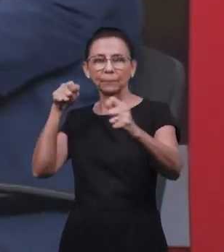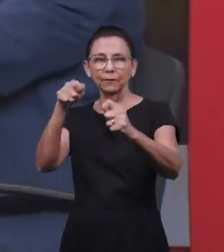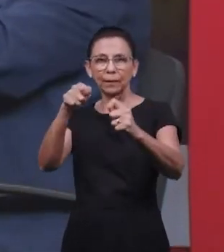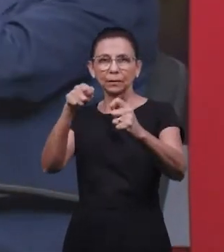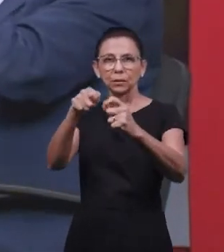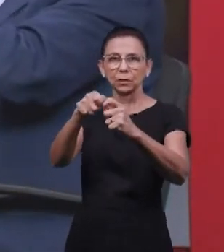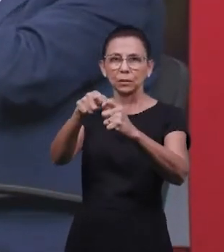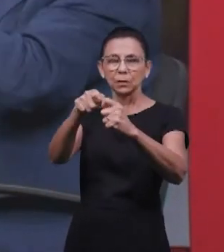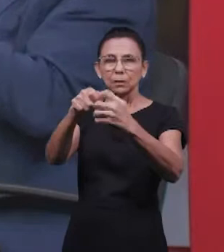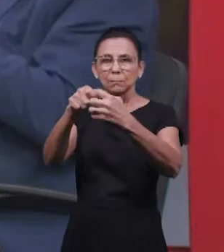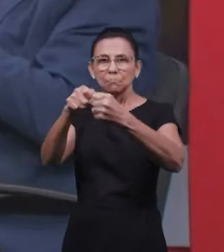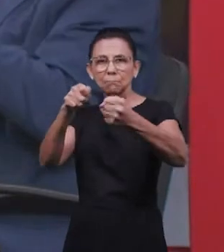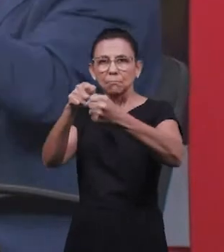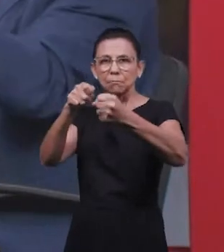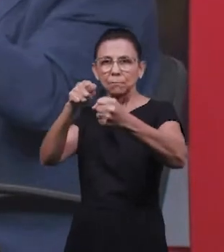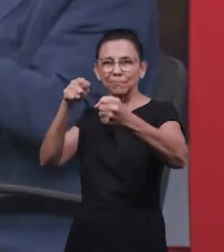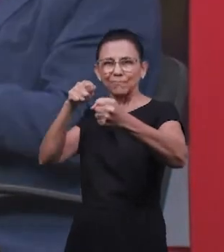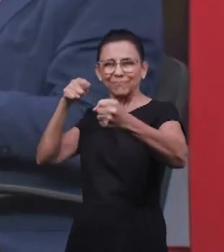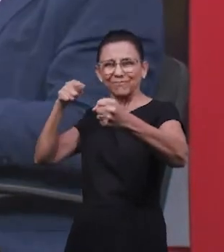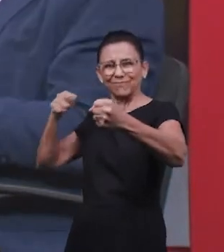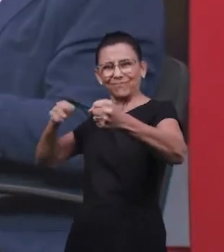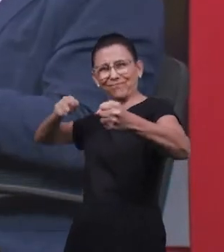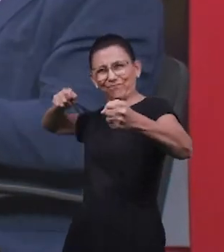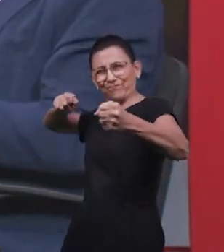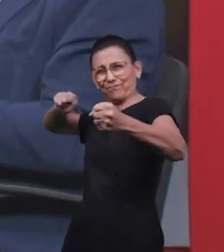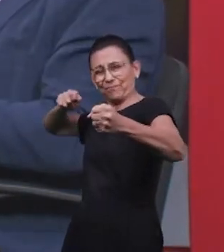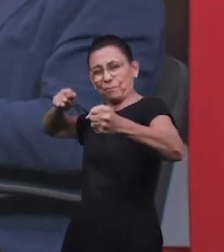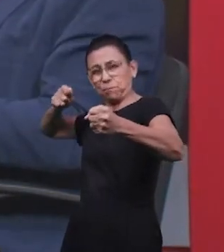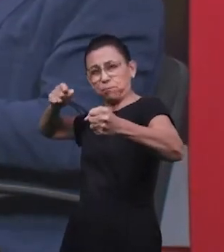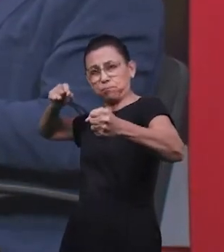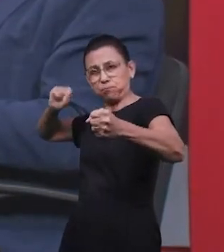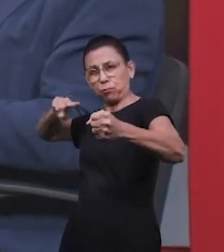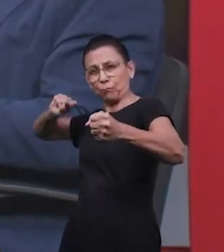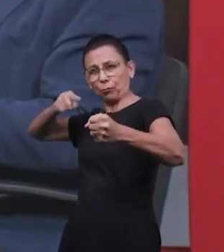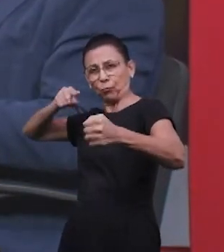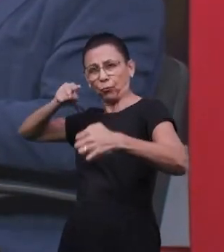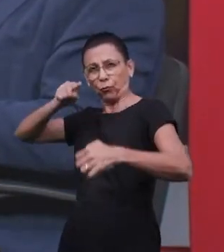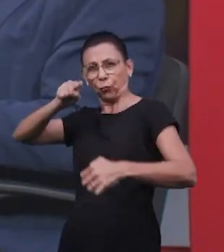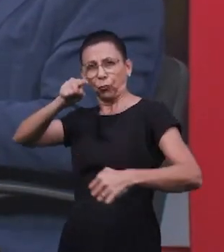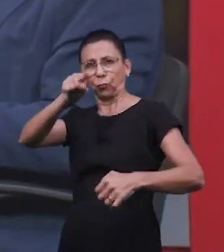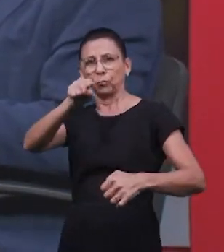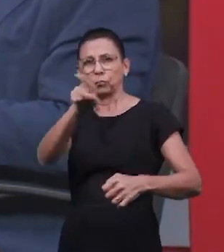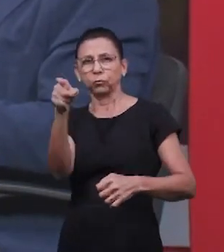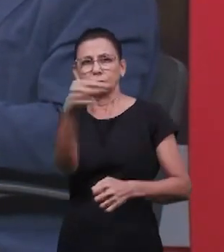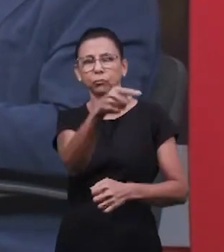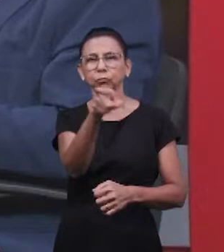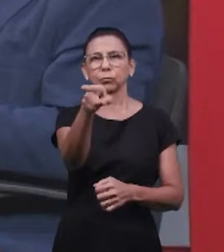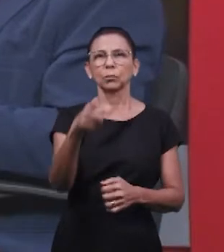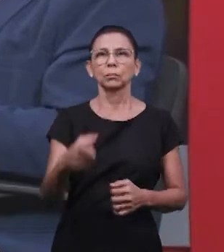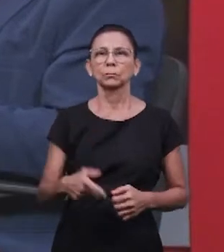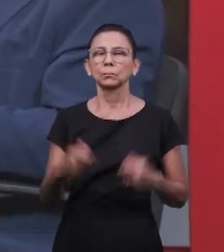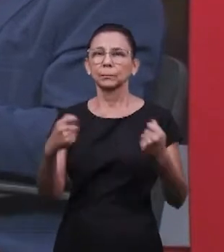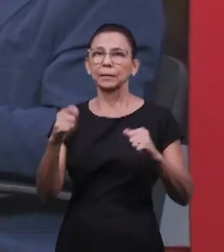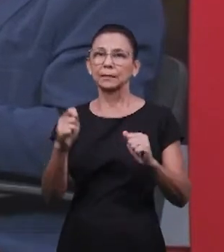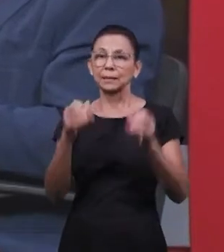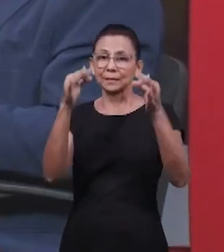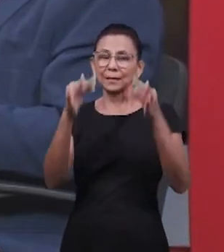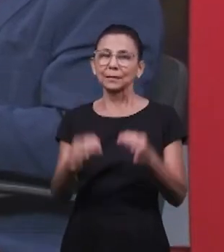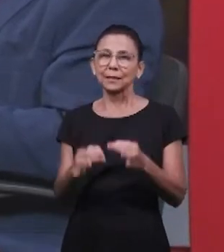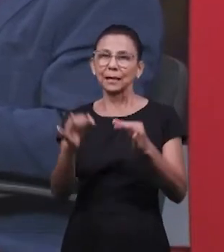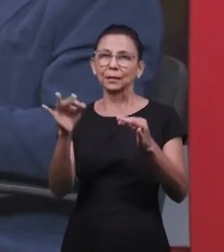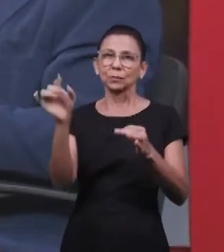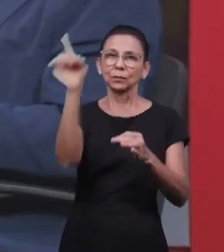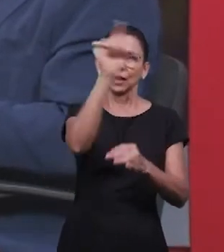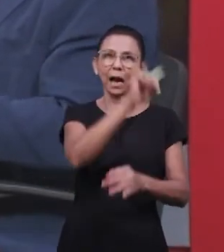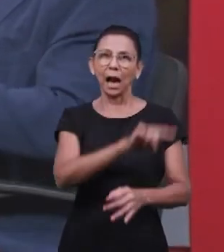com problema para os pais, porque ele jogou de qualquer jeito. Se você jogar, talvez, não podemos falar, acusar